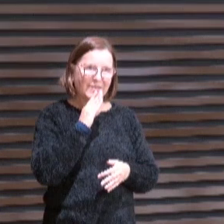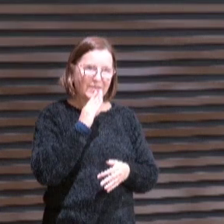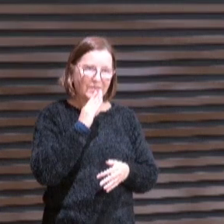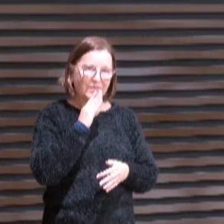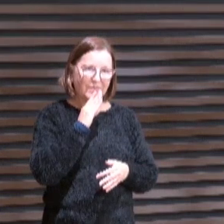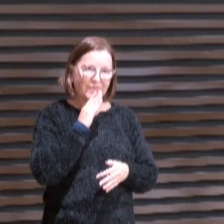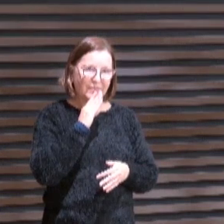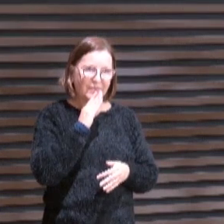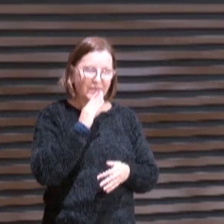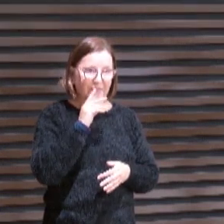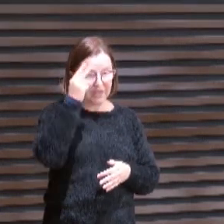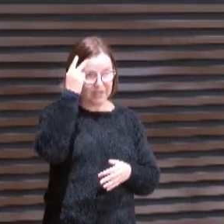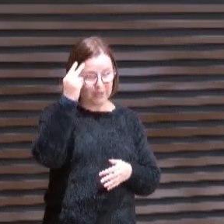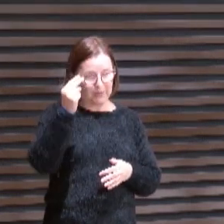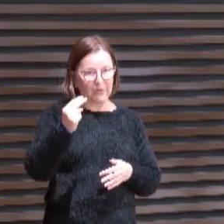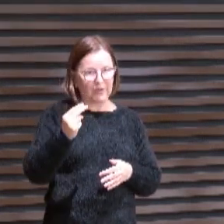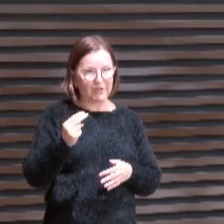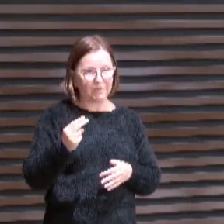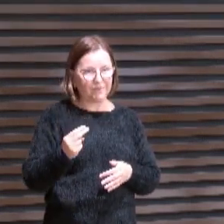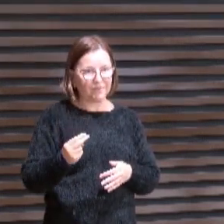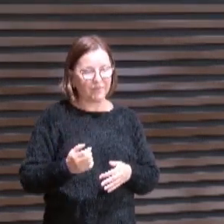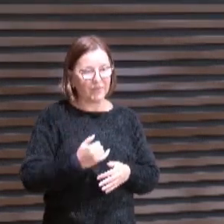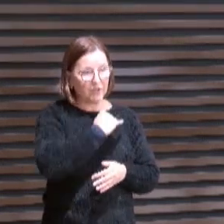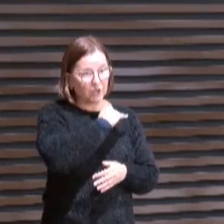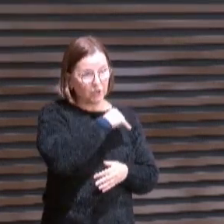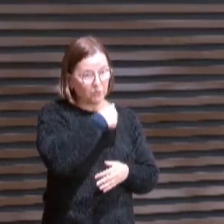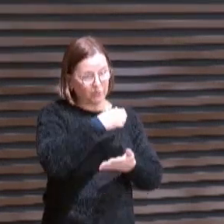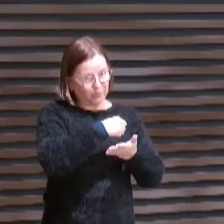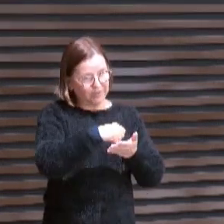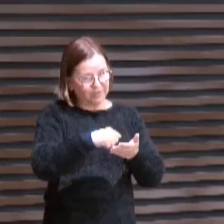os fatos. E João é muito sucinto nesse ponto.